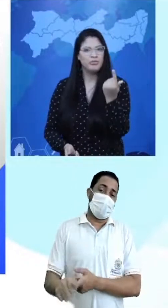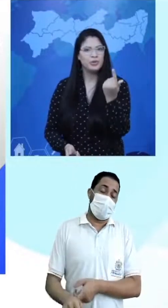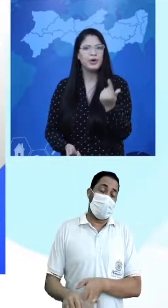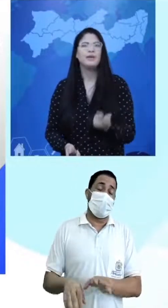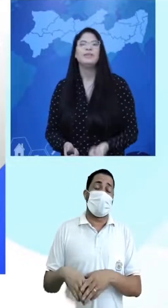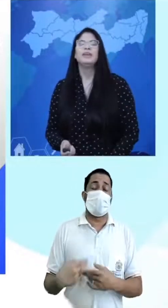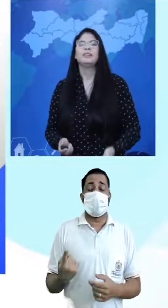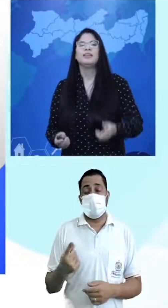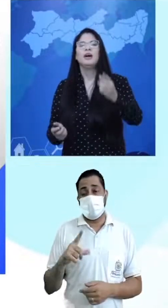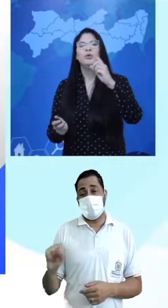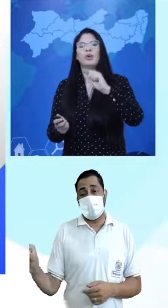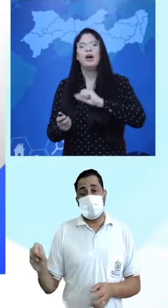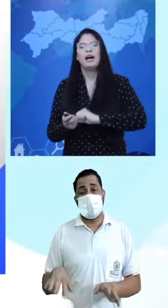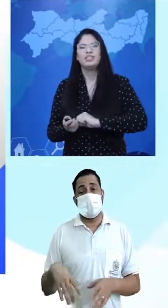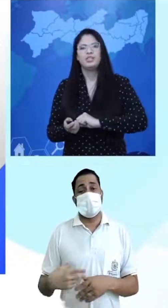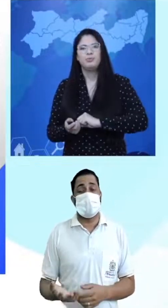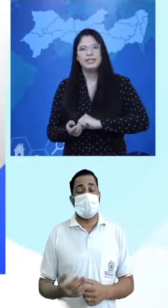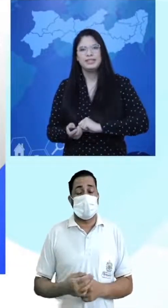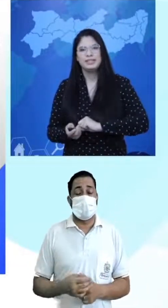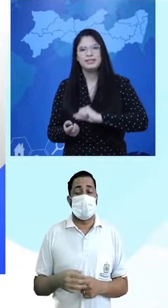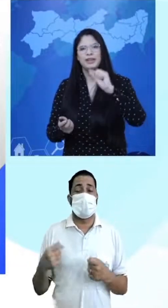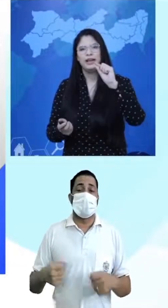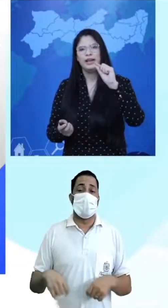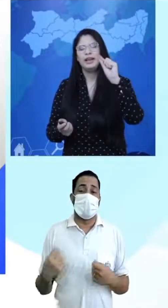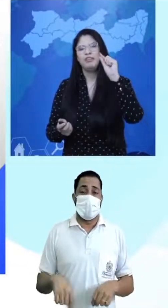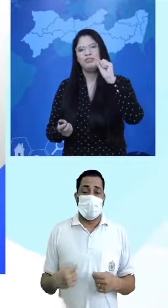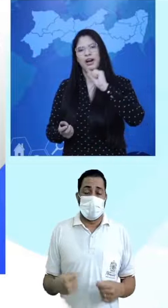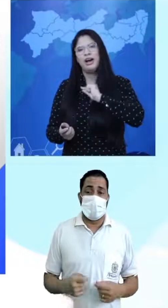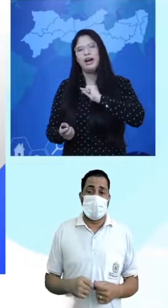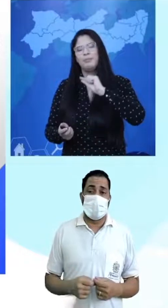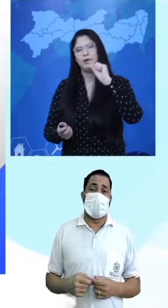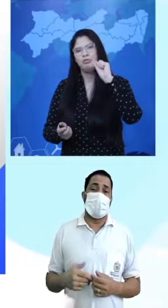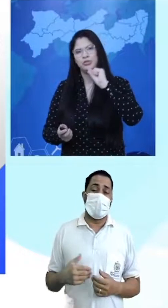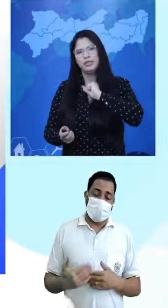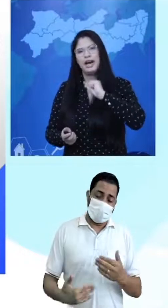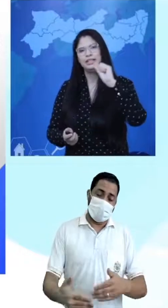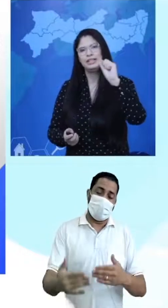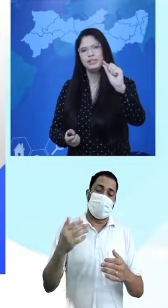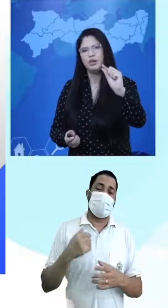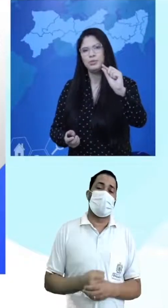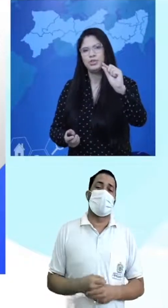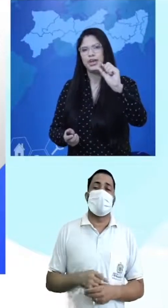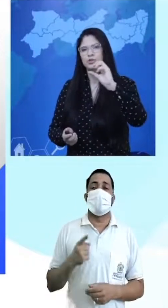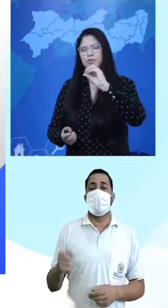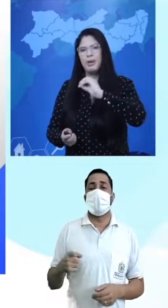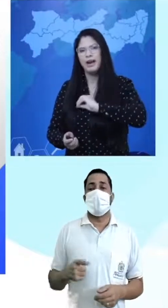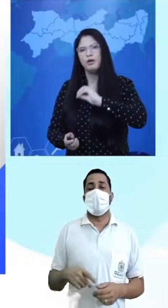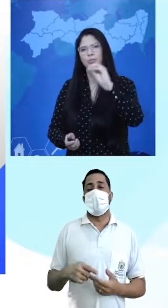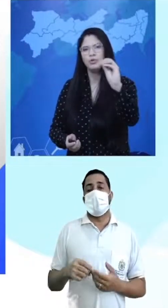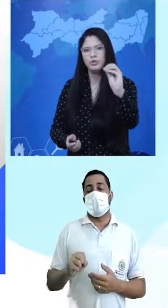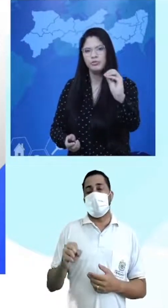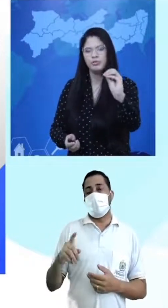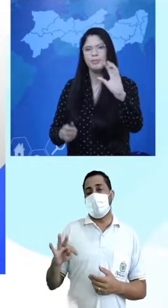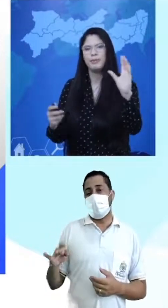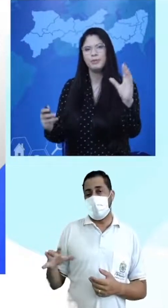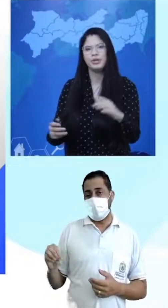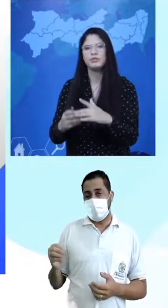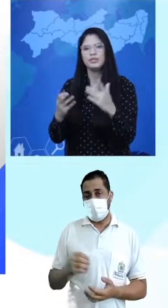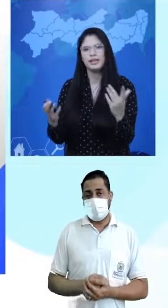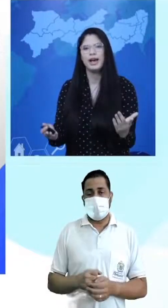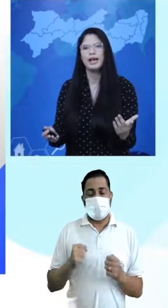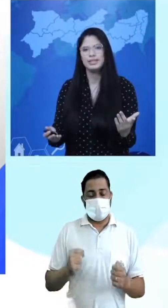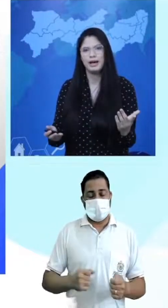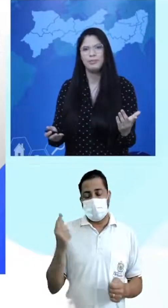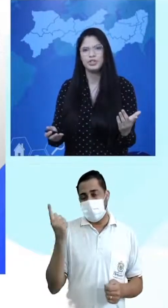uma fuga. Então, a gente precisa, né, levar a profundidade desses objetos para o ponto de fuga para poder